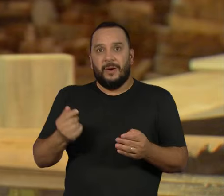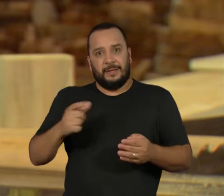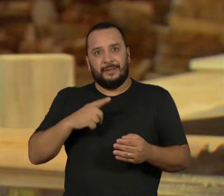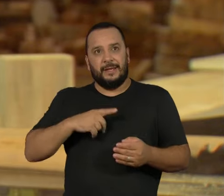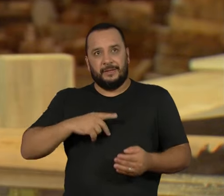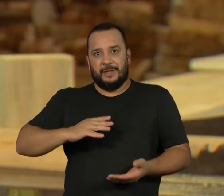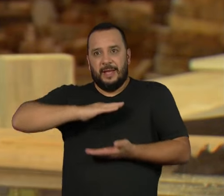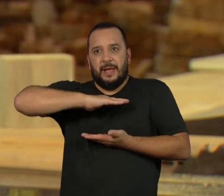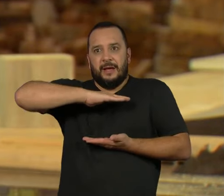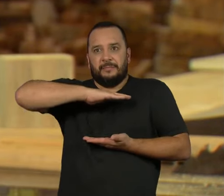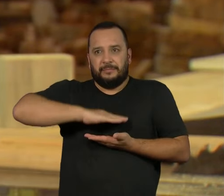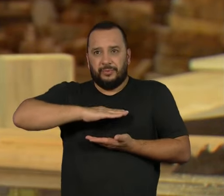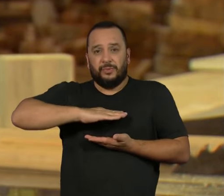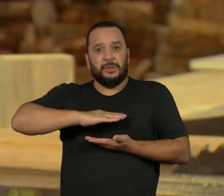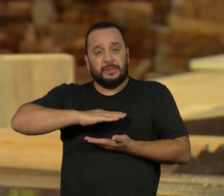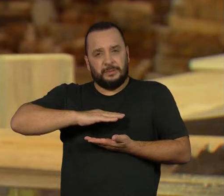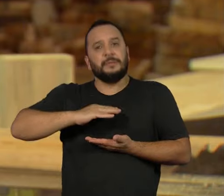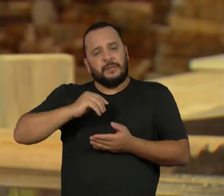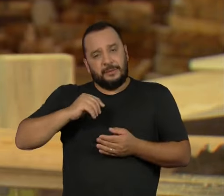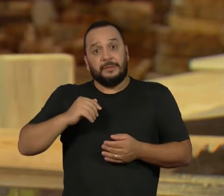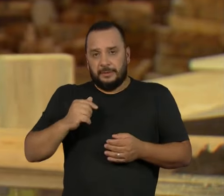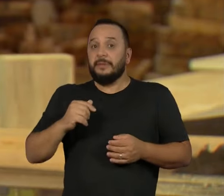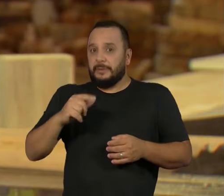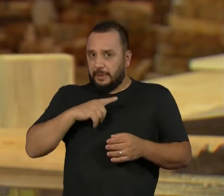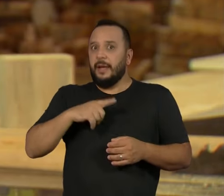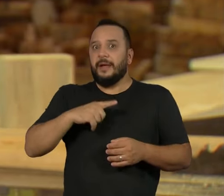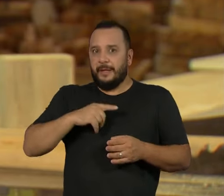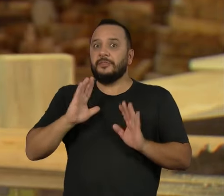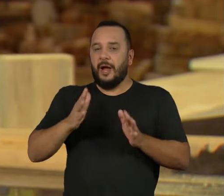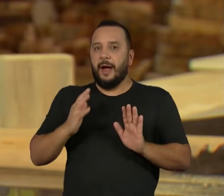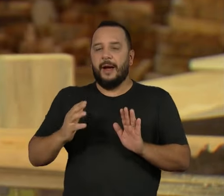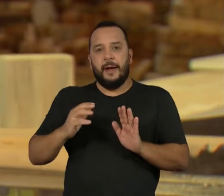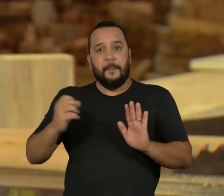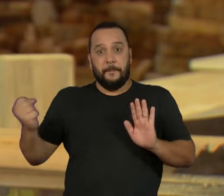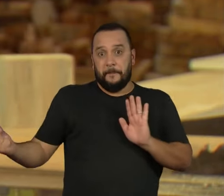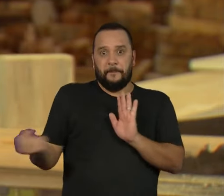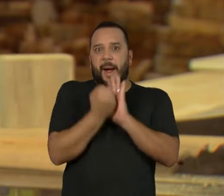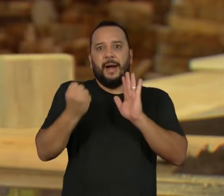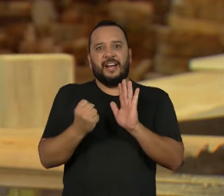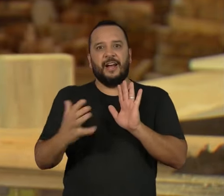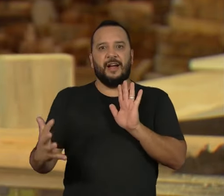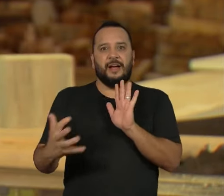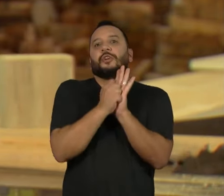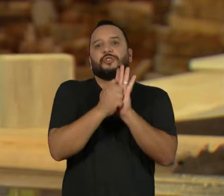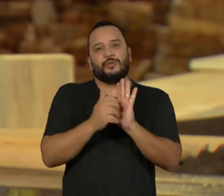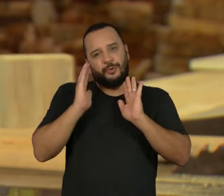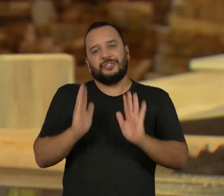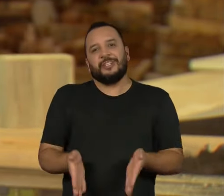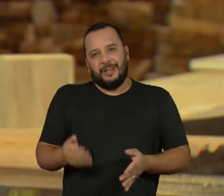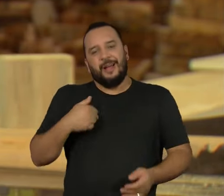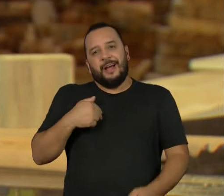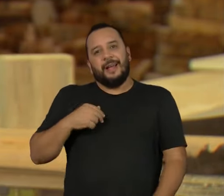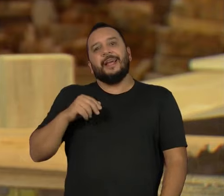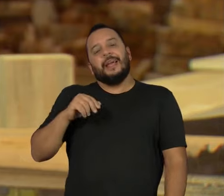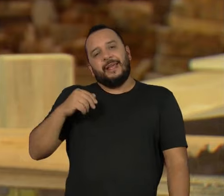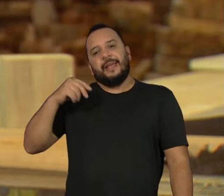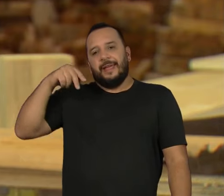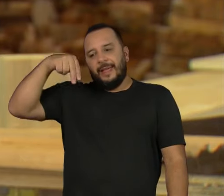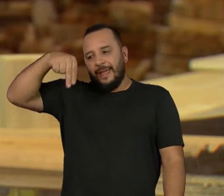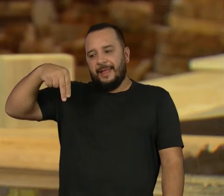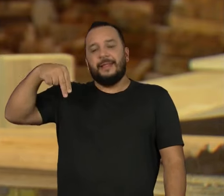inteiros, né? Esse é um trabalho que, inclusive, gerou um depósito de patente do INPI, né, com a USP.